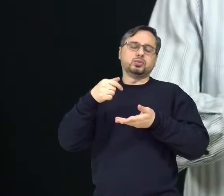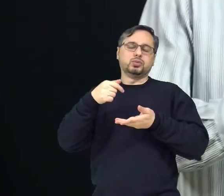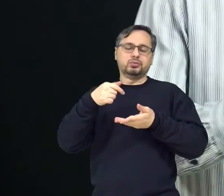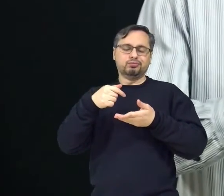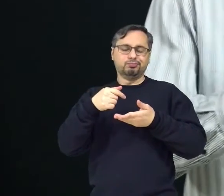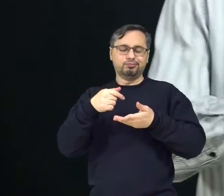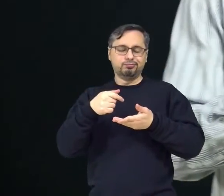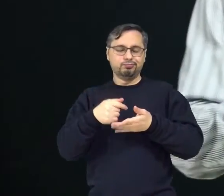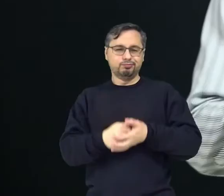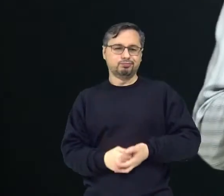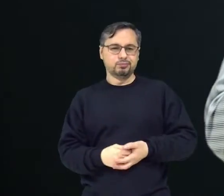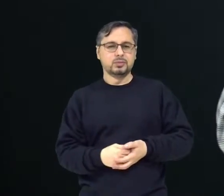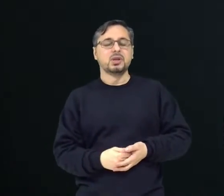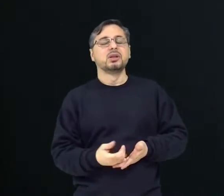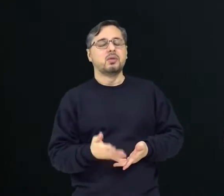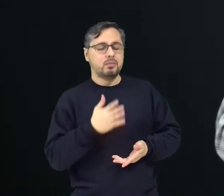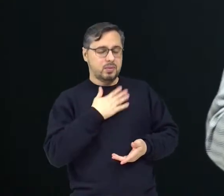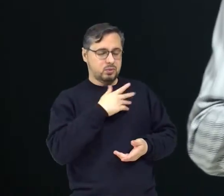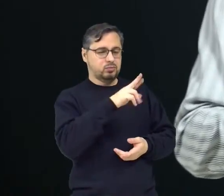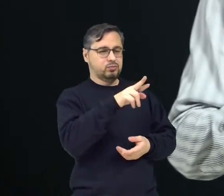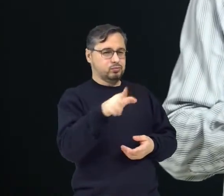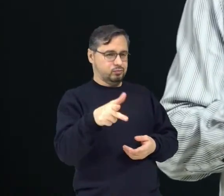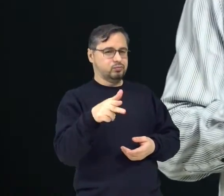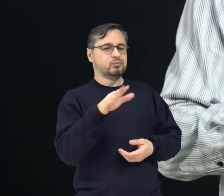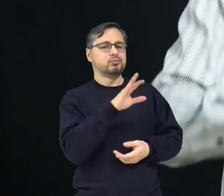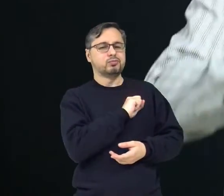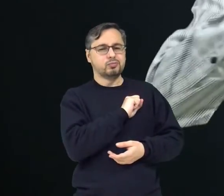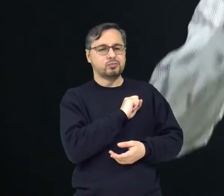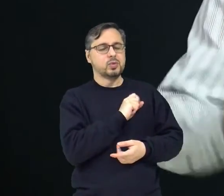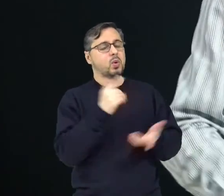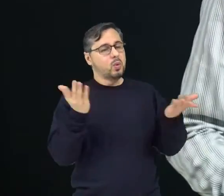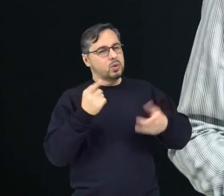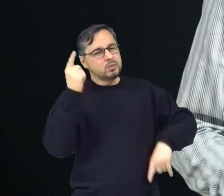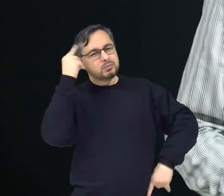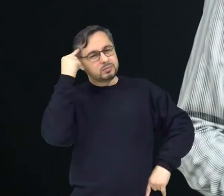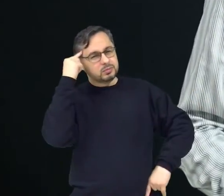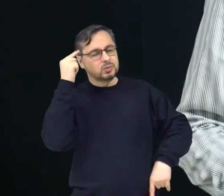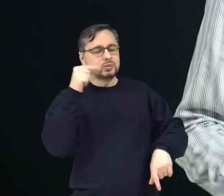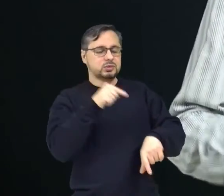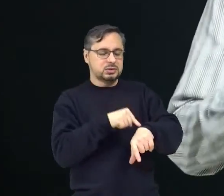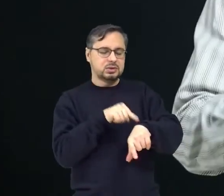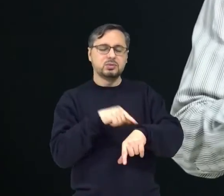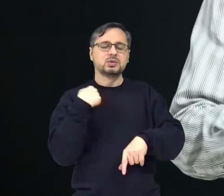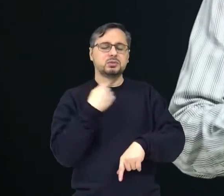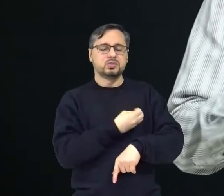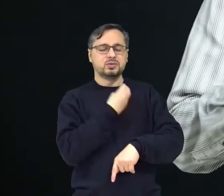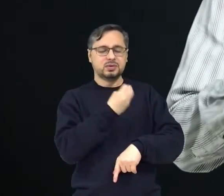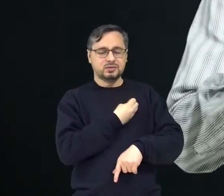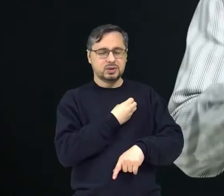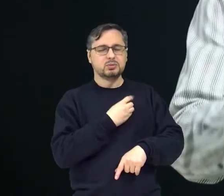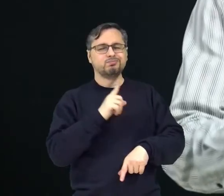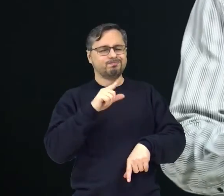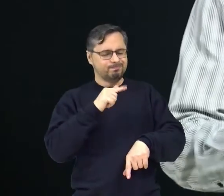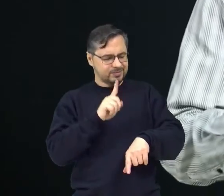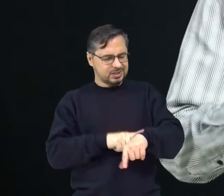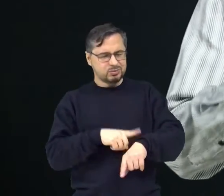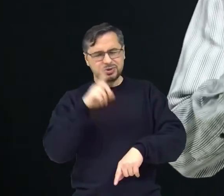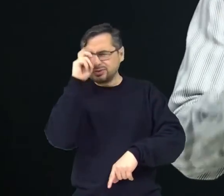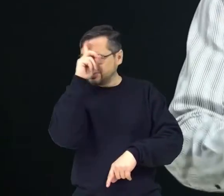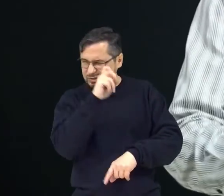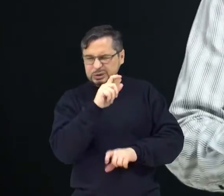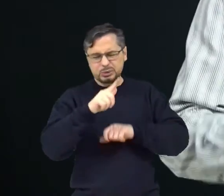Por isso, meu querido e minha querida, nesta manhã, mediante o tempo que estamos vivendo, um tempo de luta, um tempo de pandemia, um